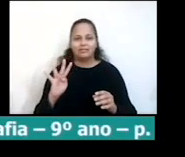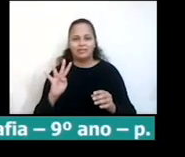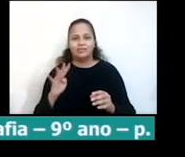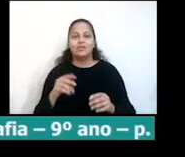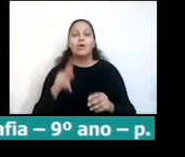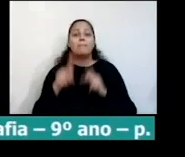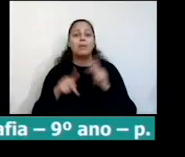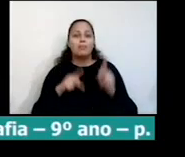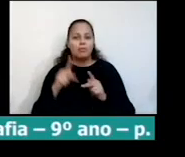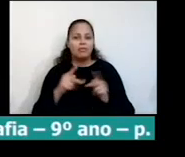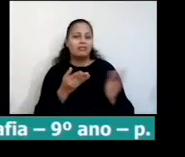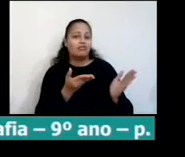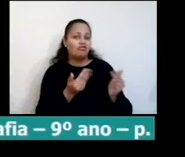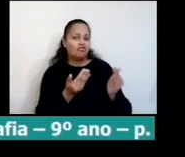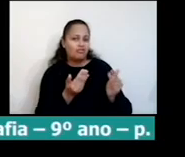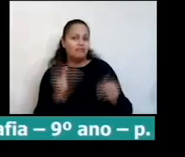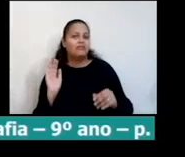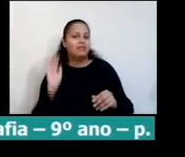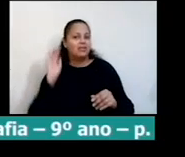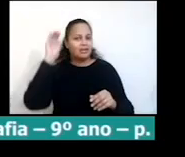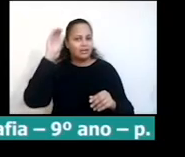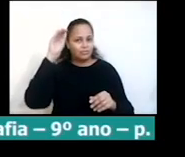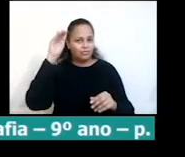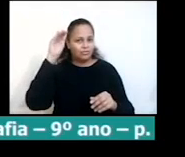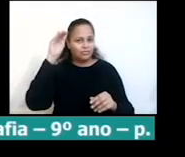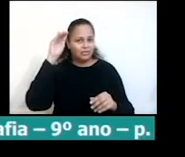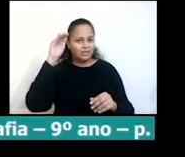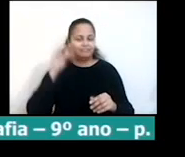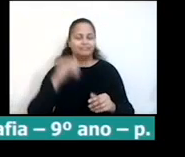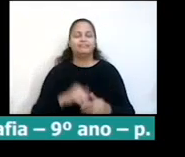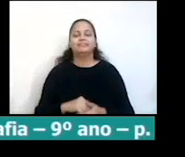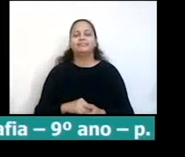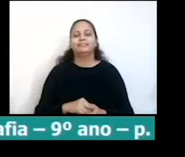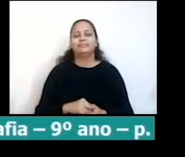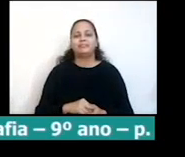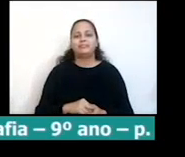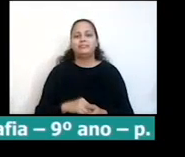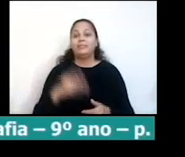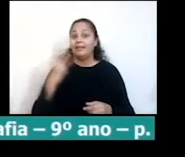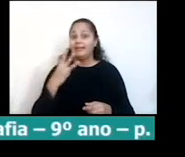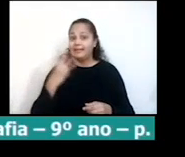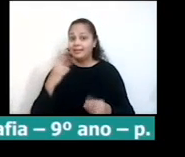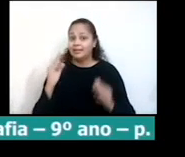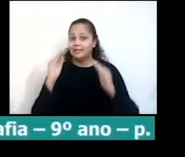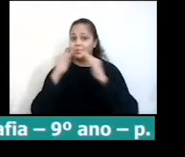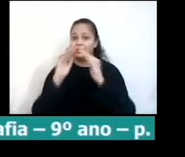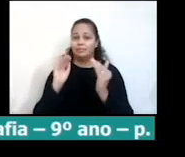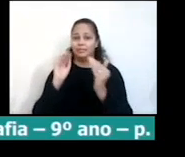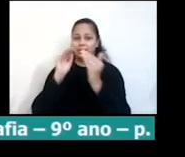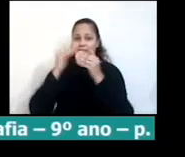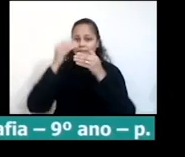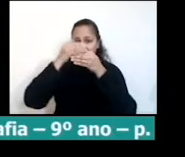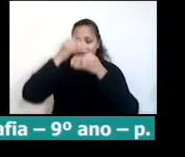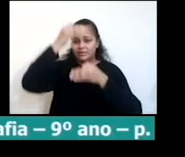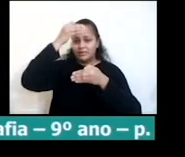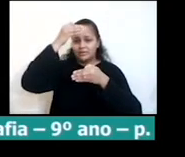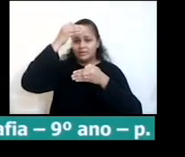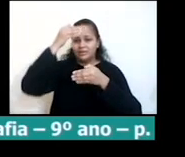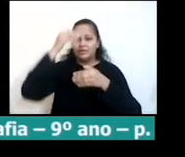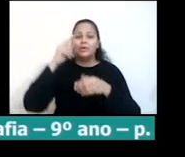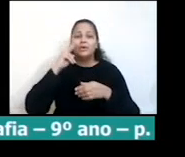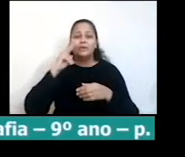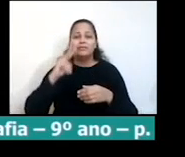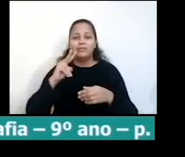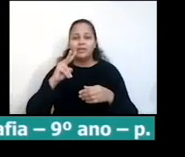uma população jovem e adulta no país da Indonésia. E a terceira pirâmide do Afeganistão, a gente vê aí o